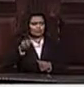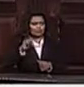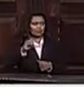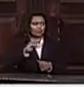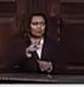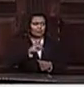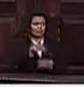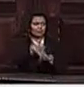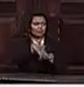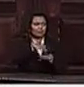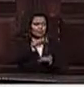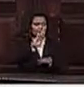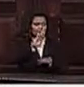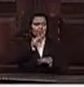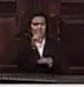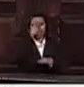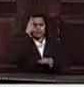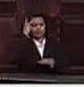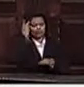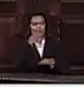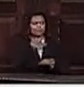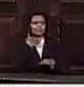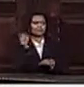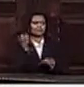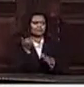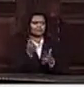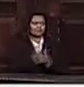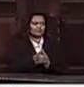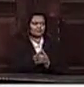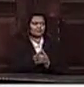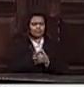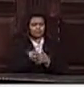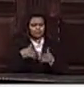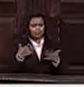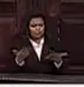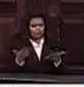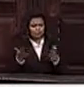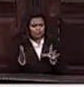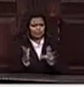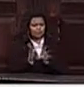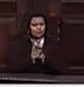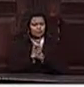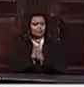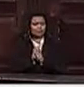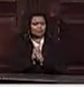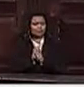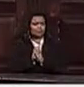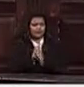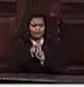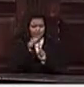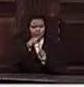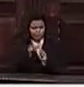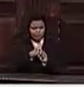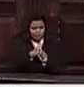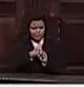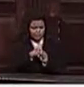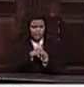2.723 vítimas de homicídio. Se nós fôssemos calcular o número mensal, nós teríamos cerca